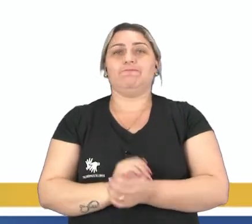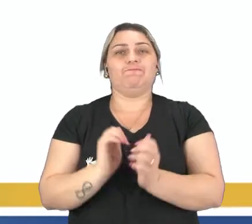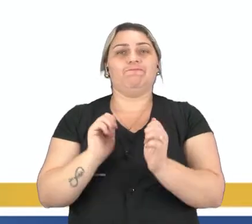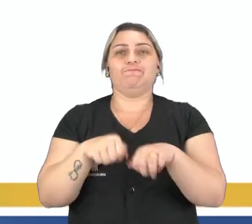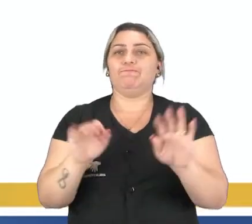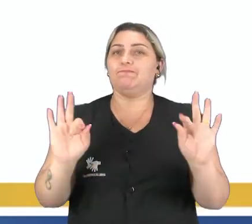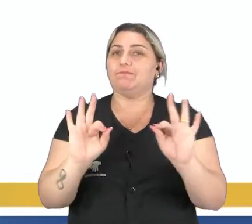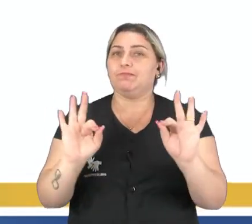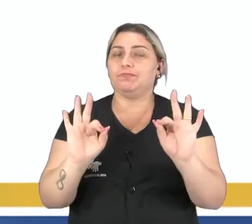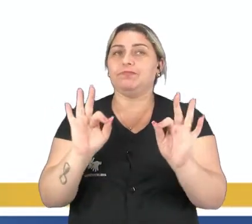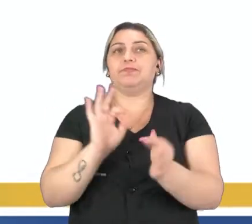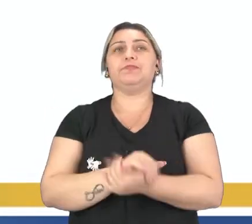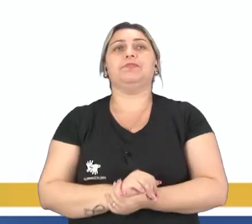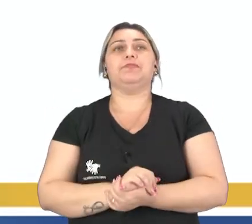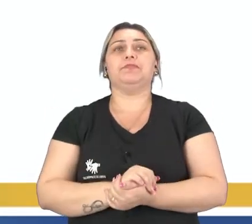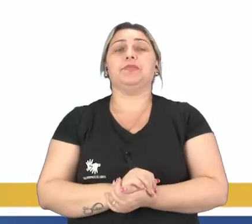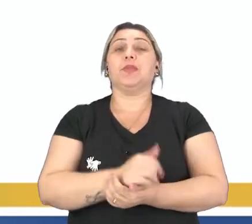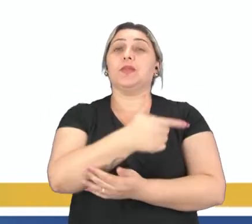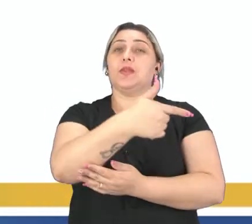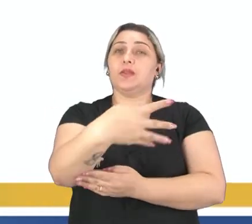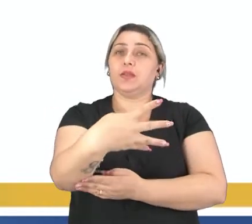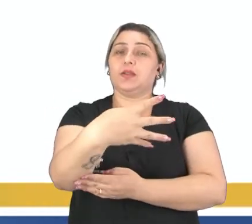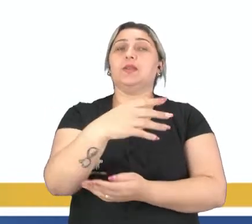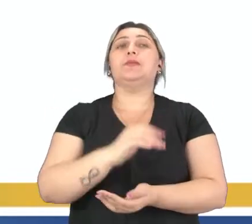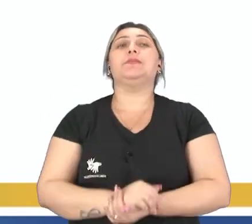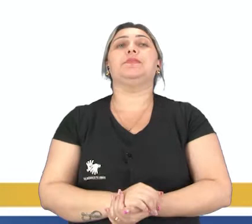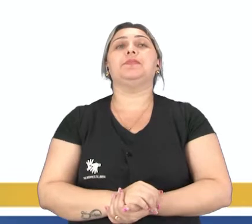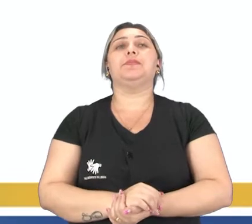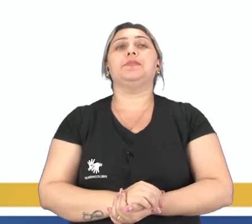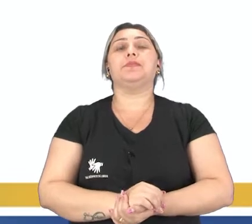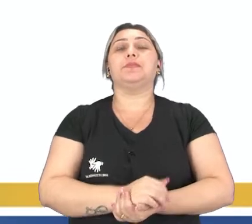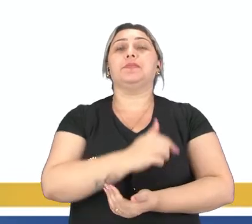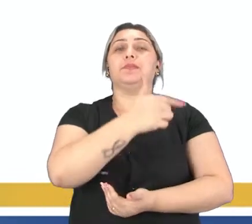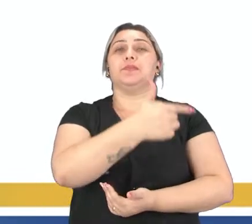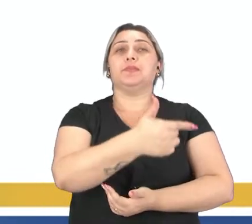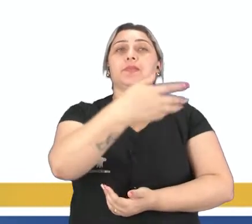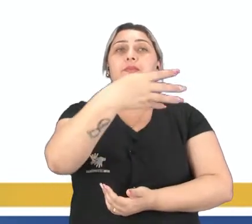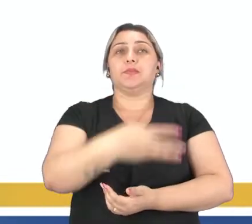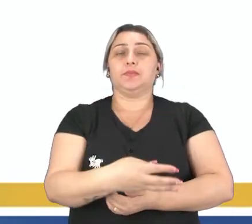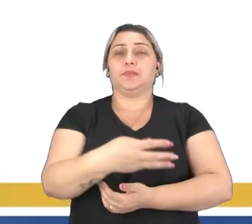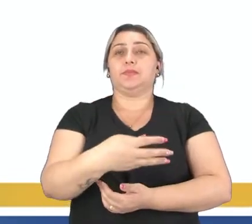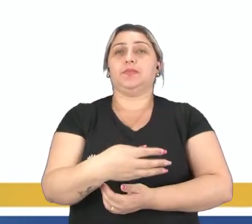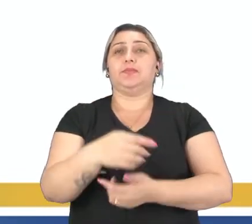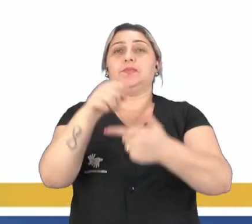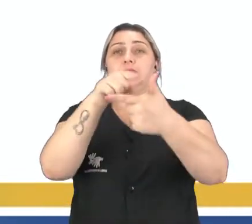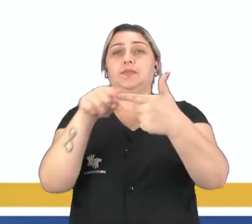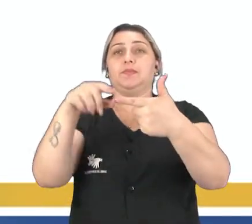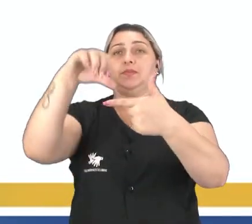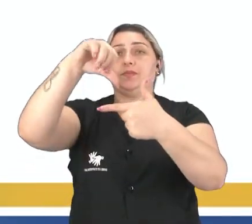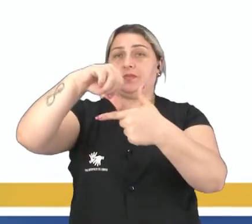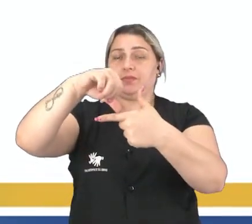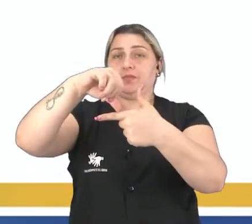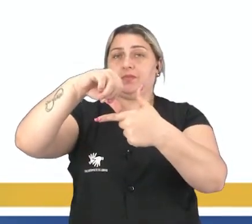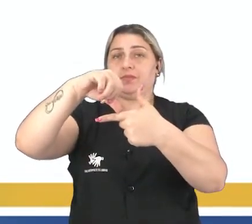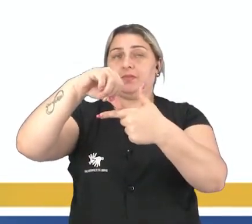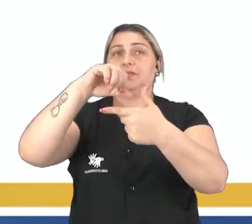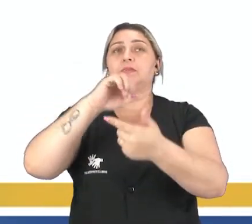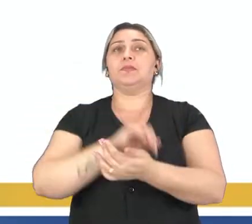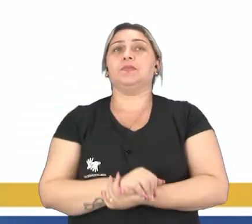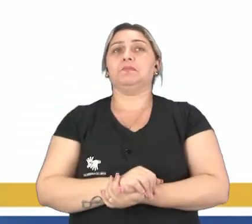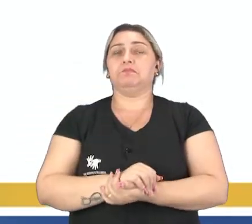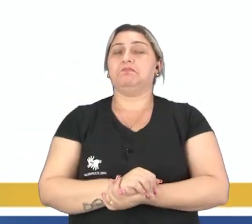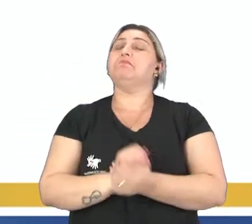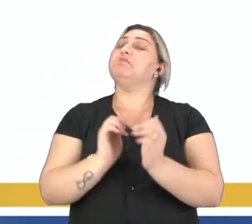vez. Então, eu pego o 24. E aí nós continuamos imaginando. O 9 ele cabe uma vez dentro